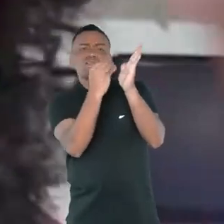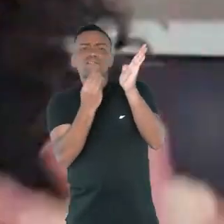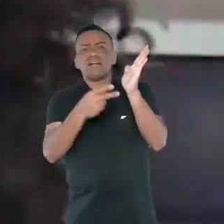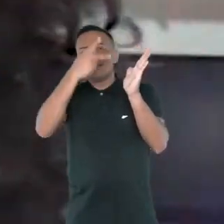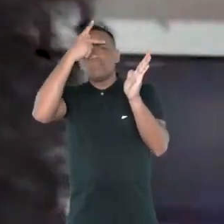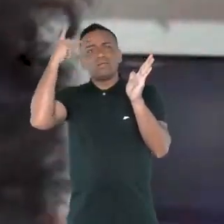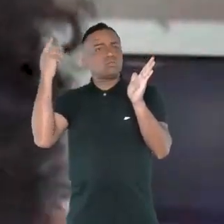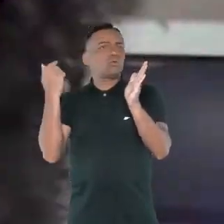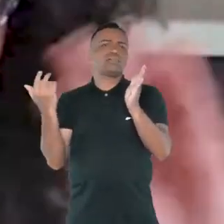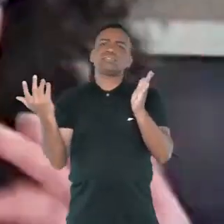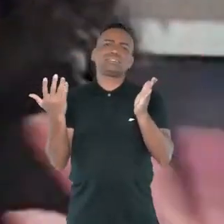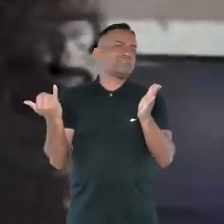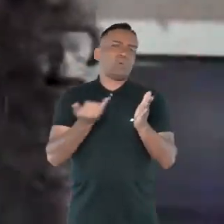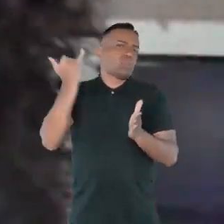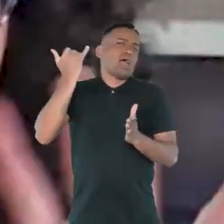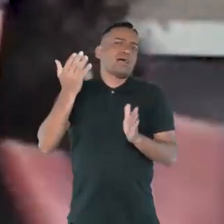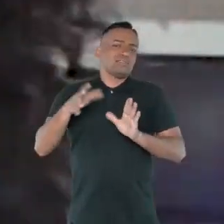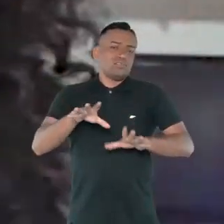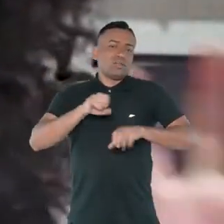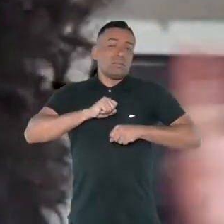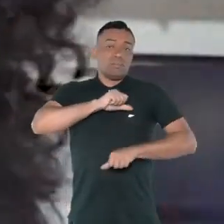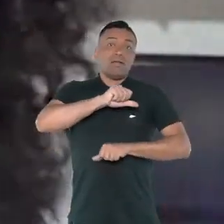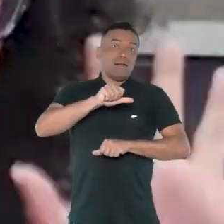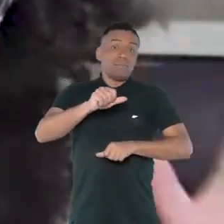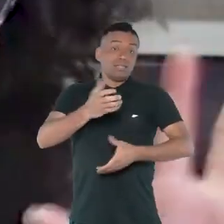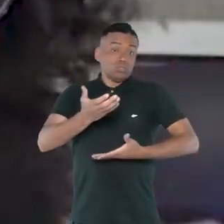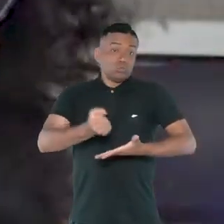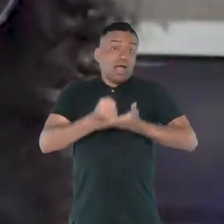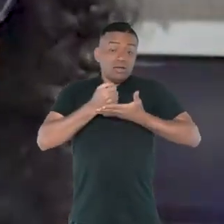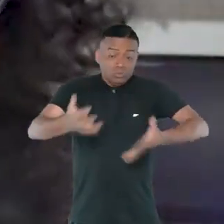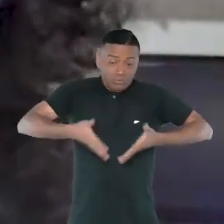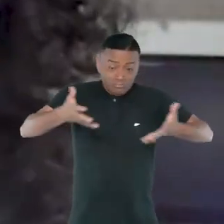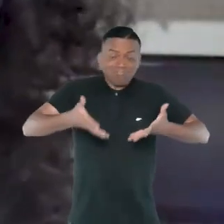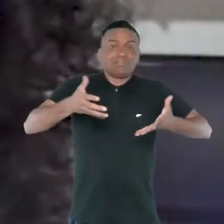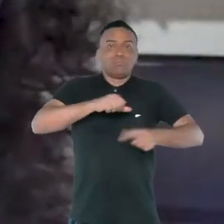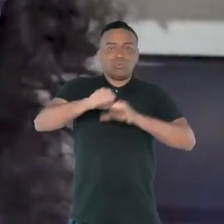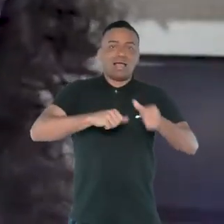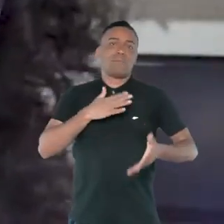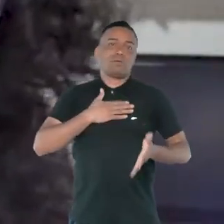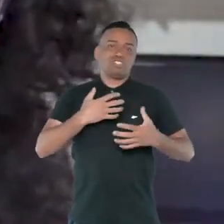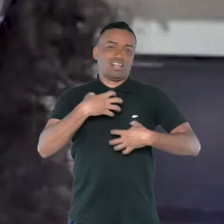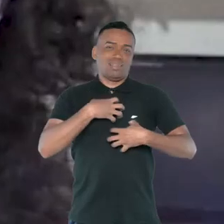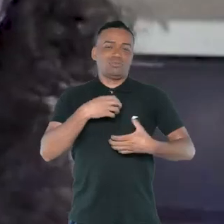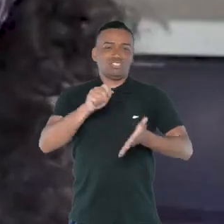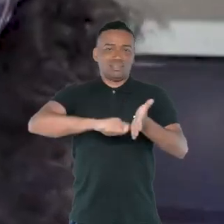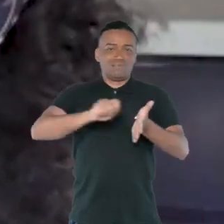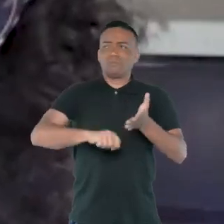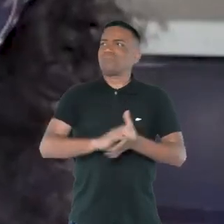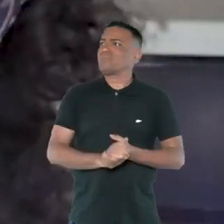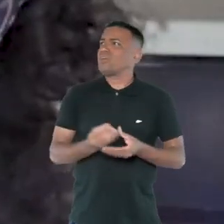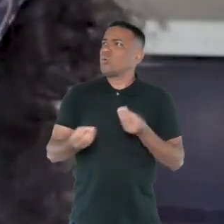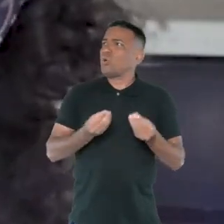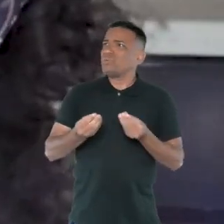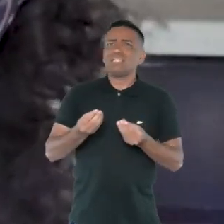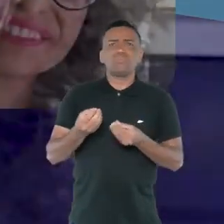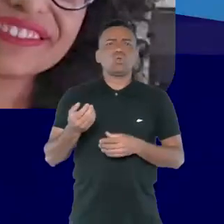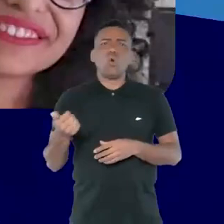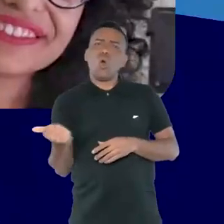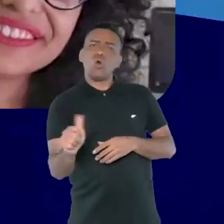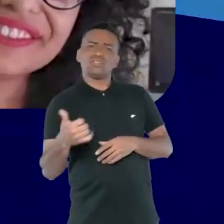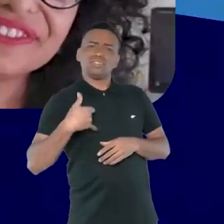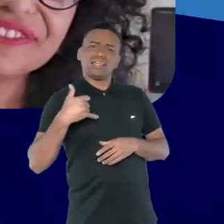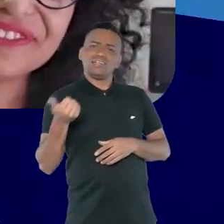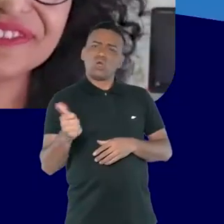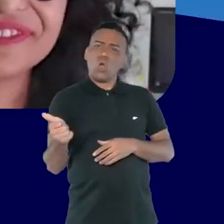foram entrando no meu repertório e foram mexendo com a minha escrita também. E para esse primeiro livro, como